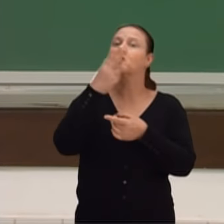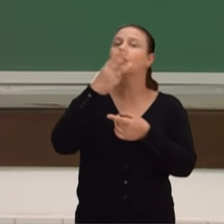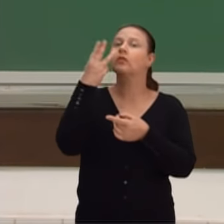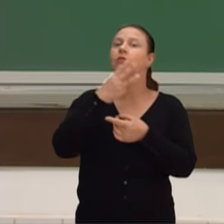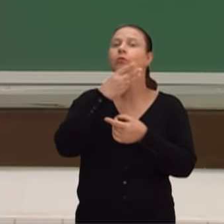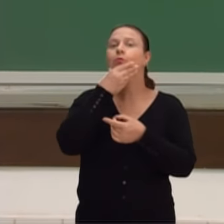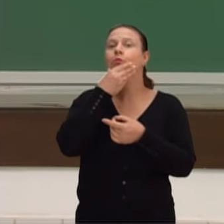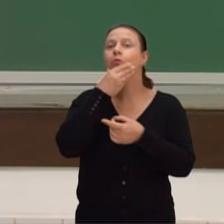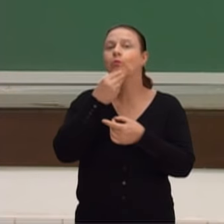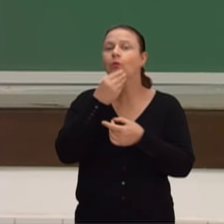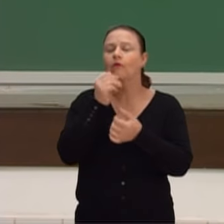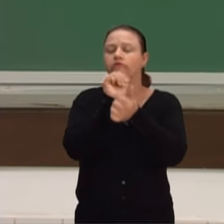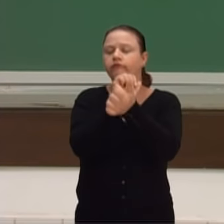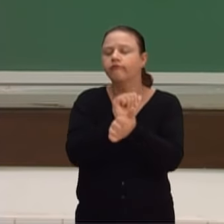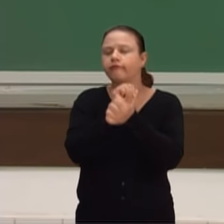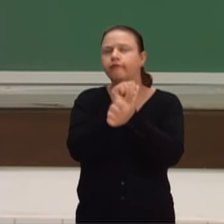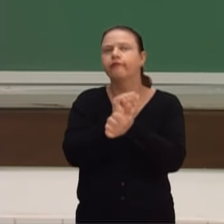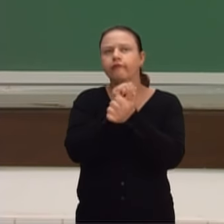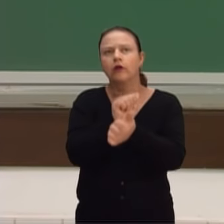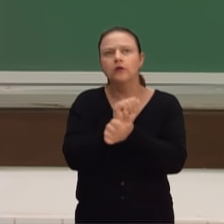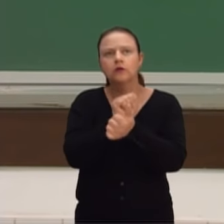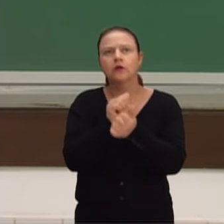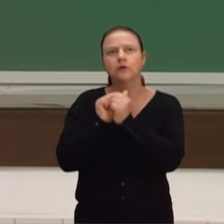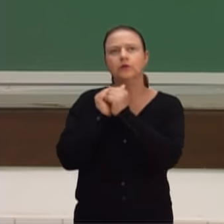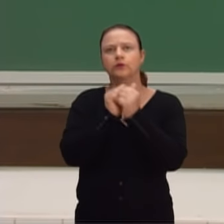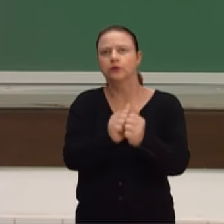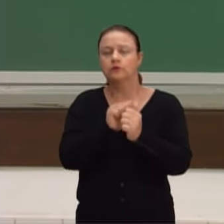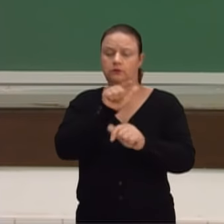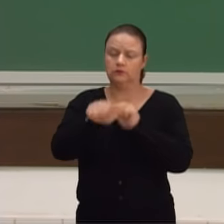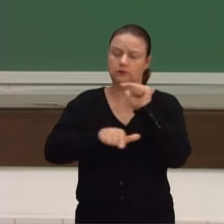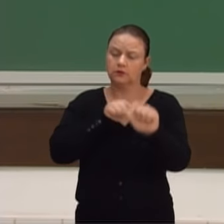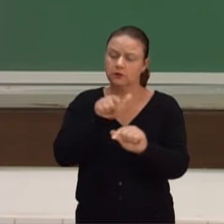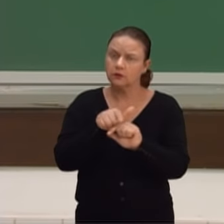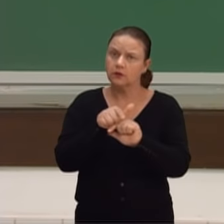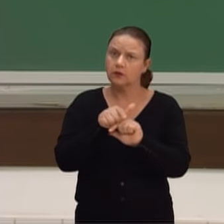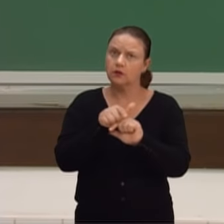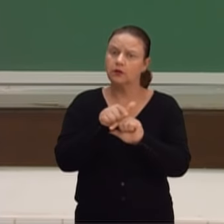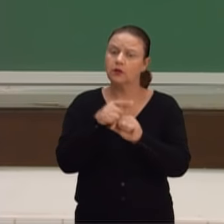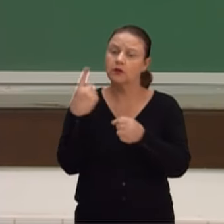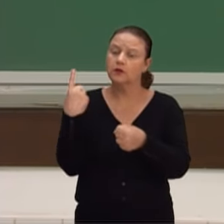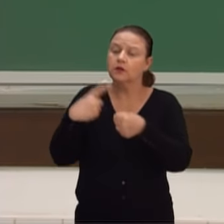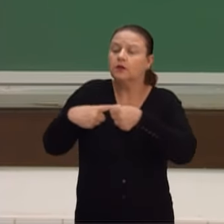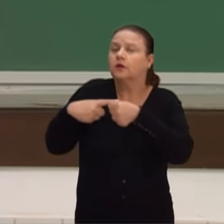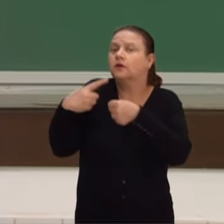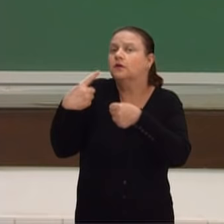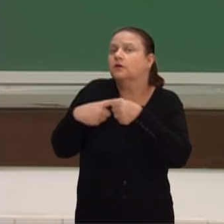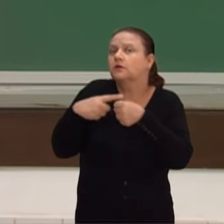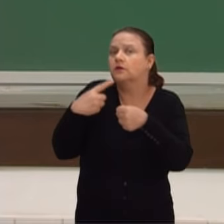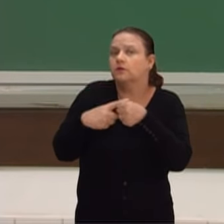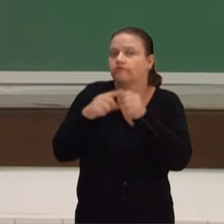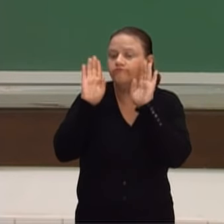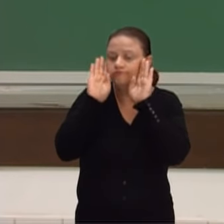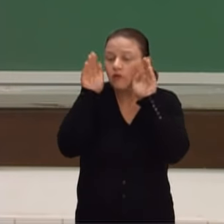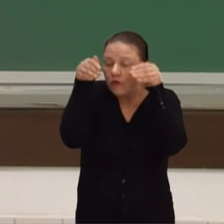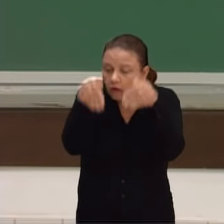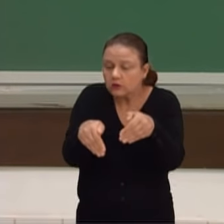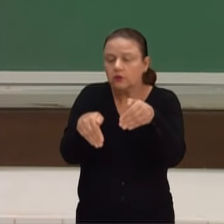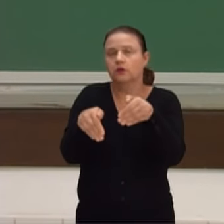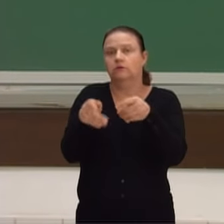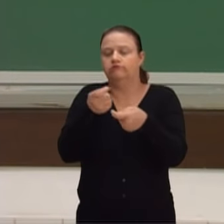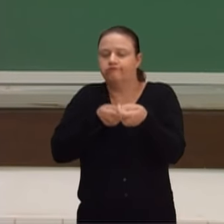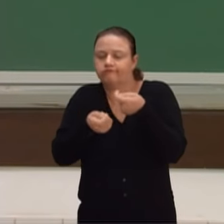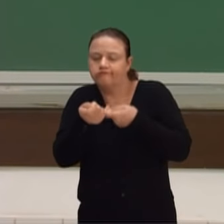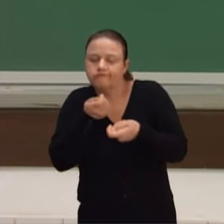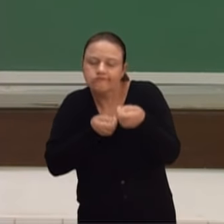com ele. Então esses escravos também trabalhando no comércio urbano, o comércio dentro da cidade. Então repara que